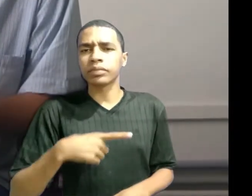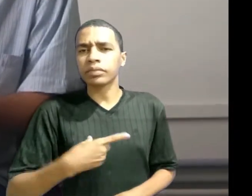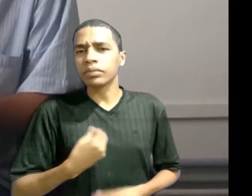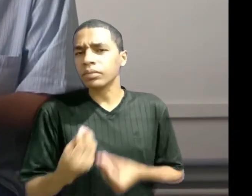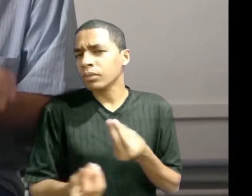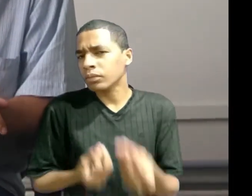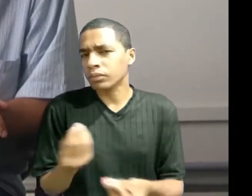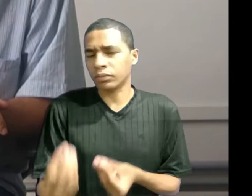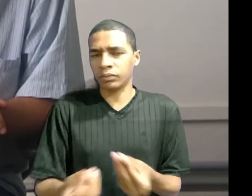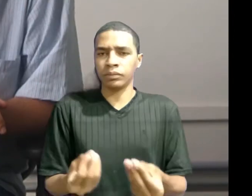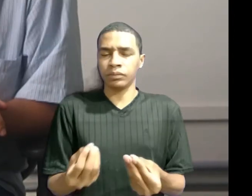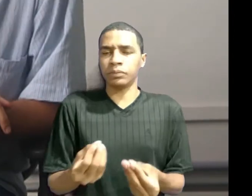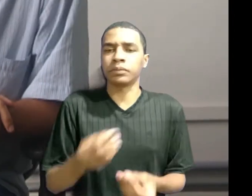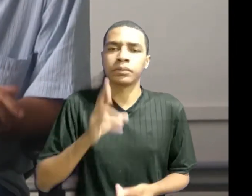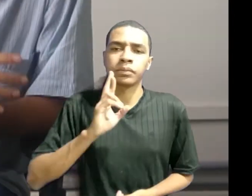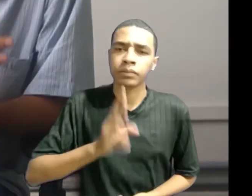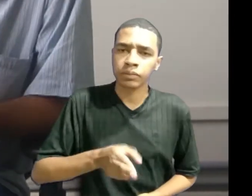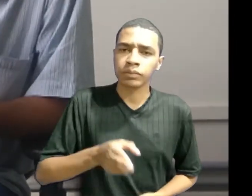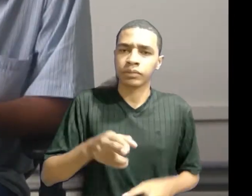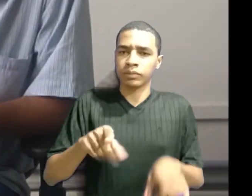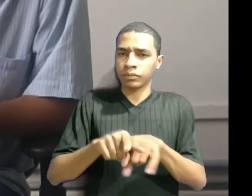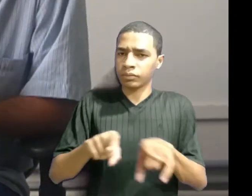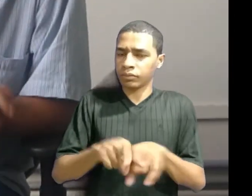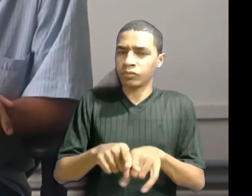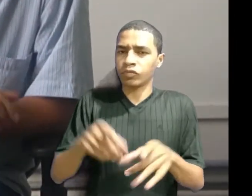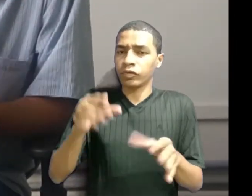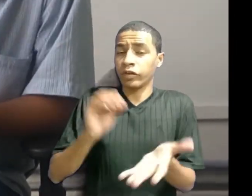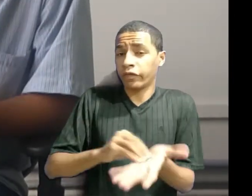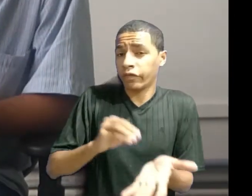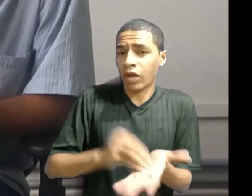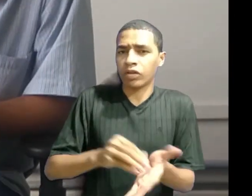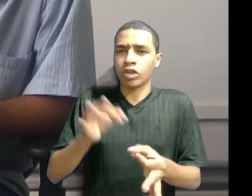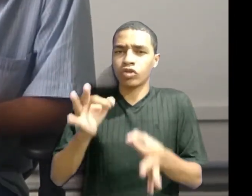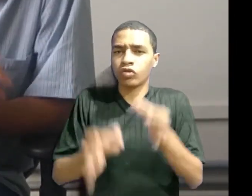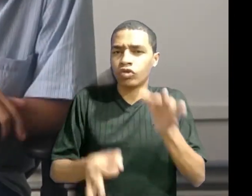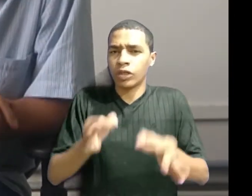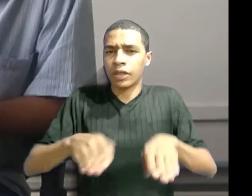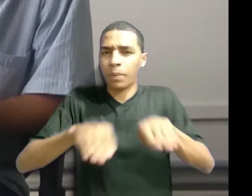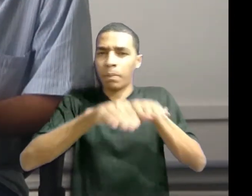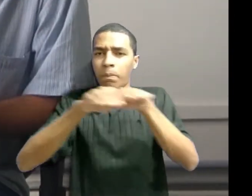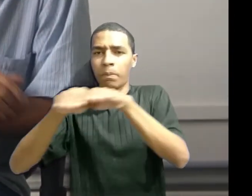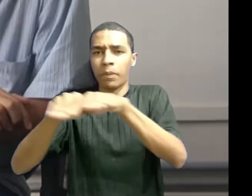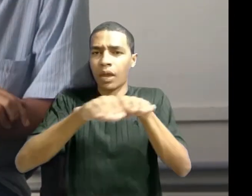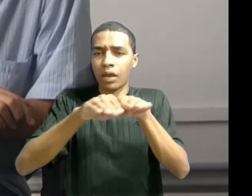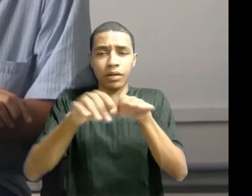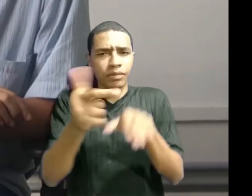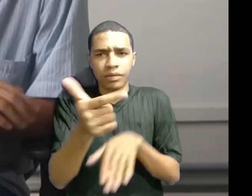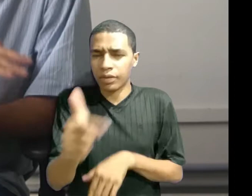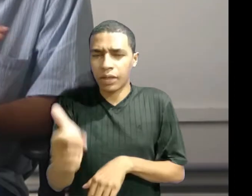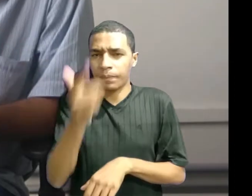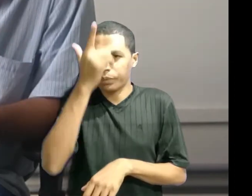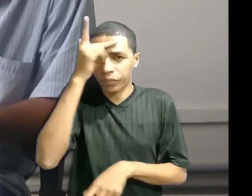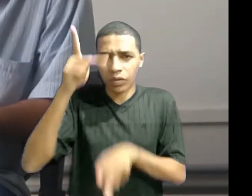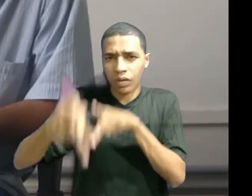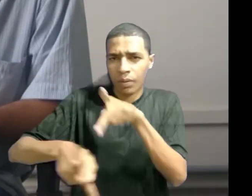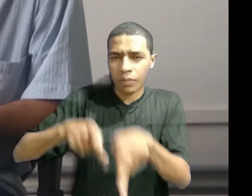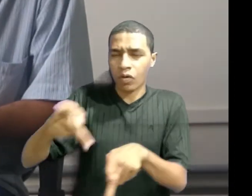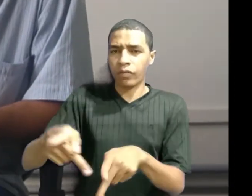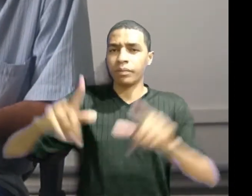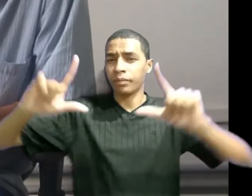por leis racionais, por uma justiça igualitária entre os povos, para diminuir